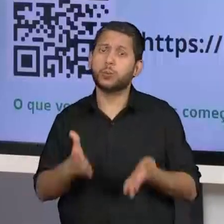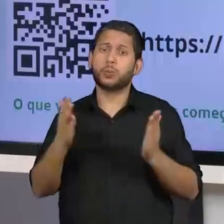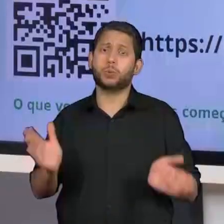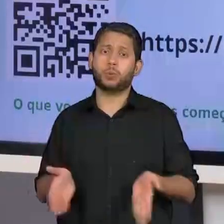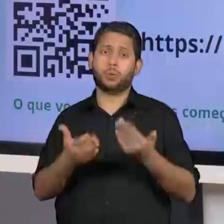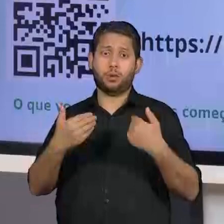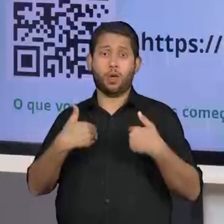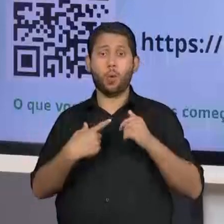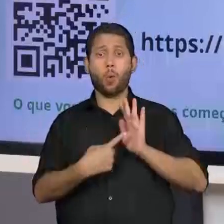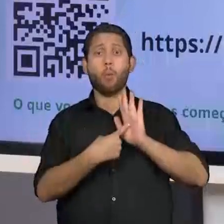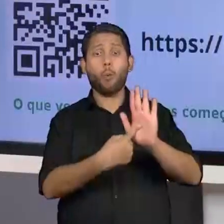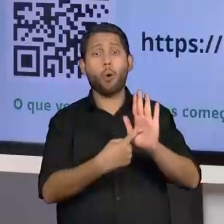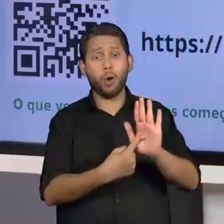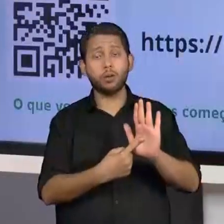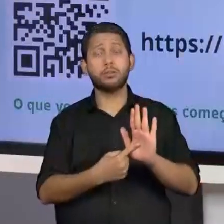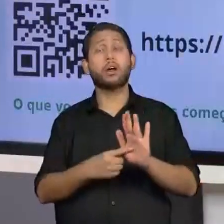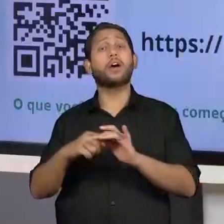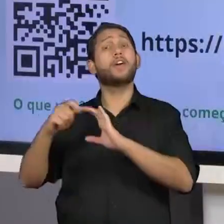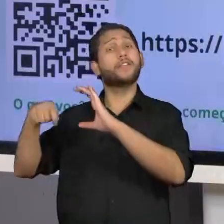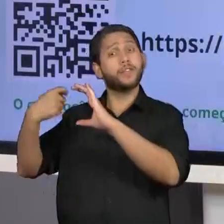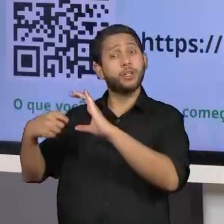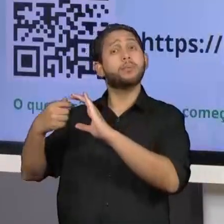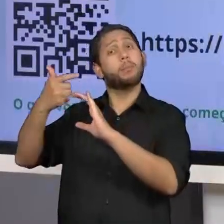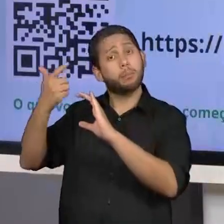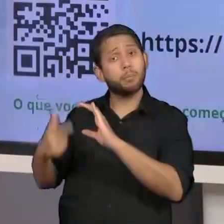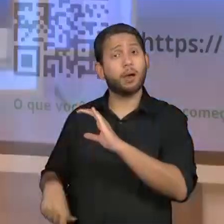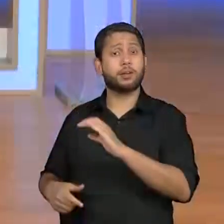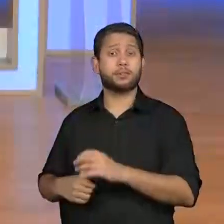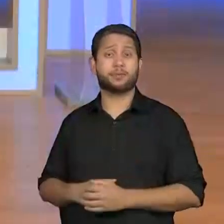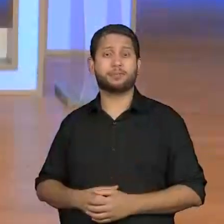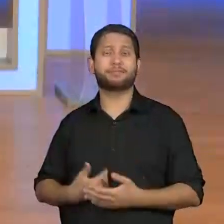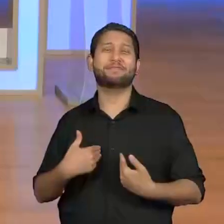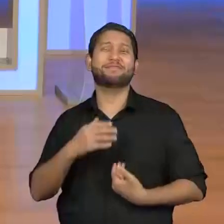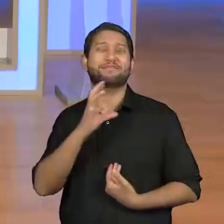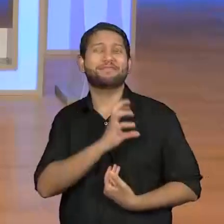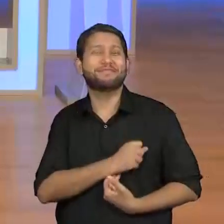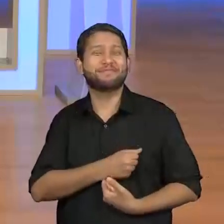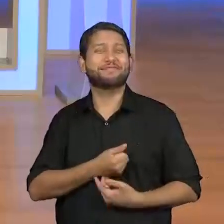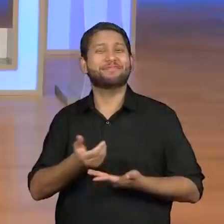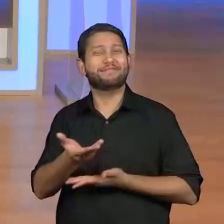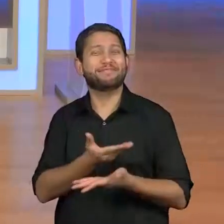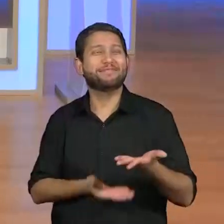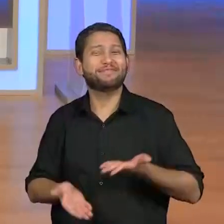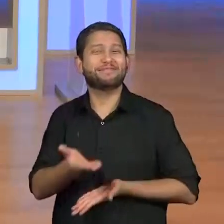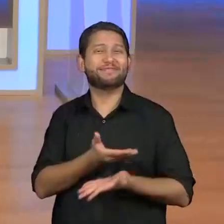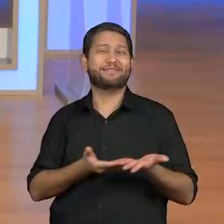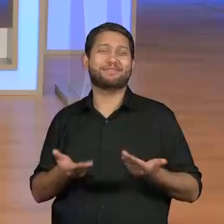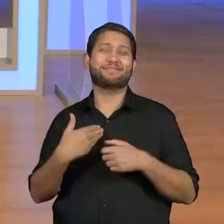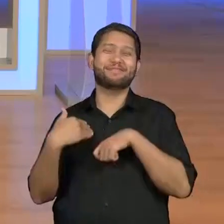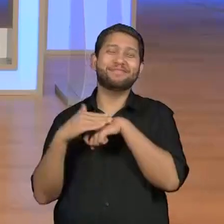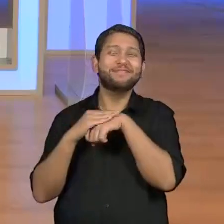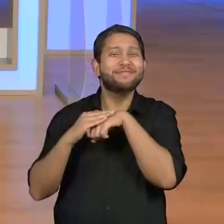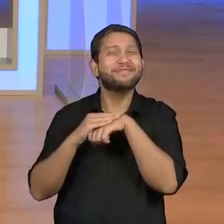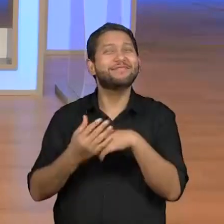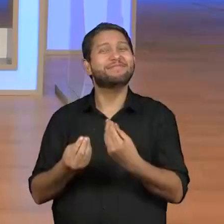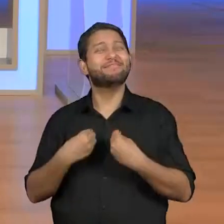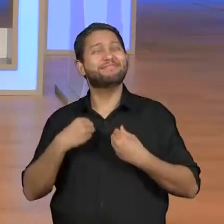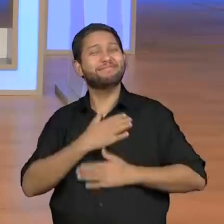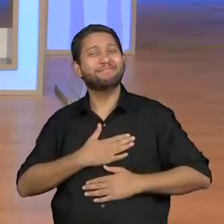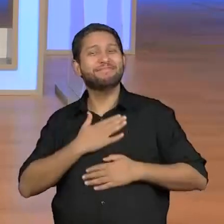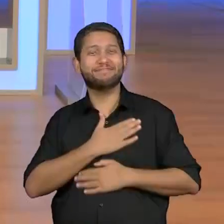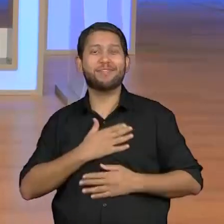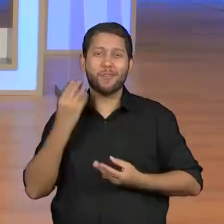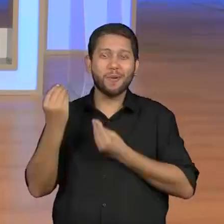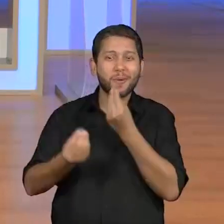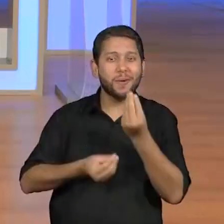videoaula no repositório de vídeos do aplicativo. Eu adorei passar esse tempo aqui com vocês e conversar um pouquinho mais sobre como